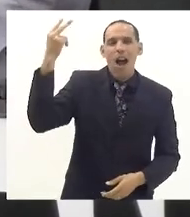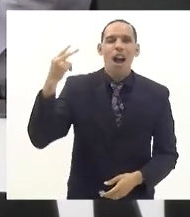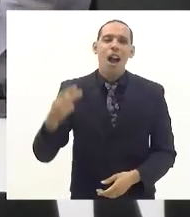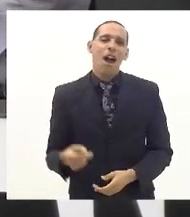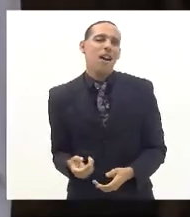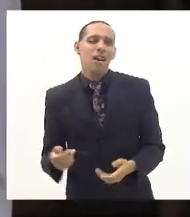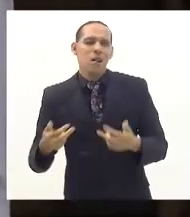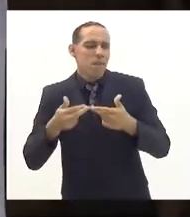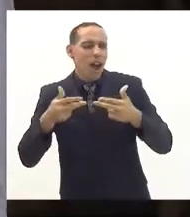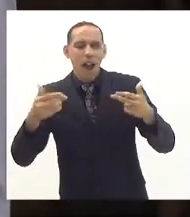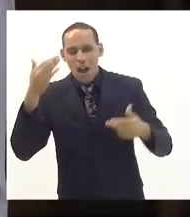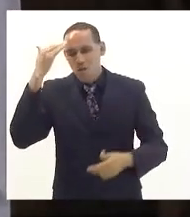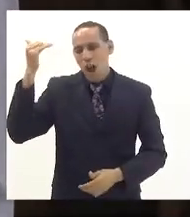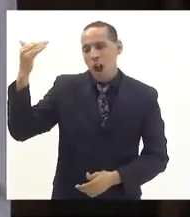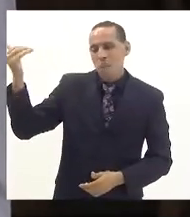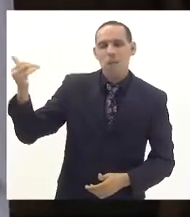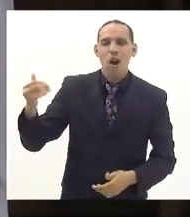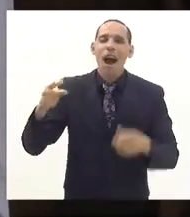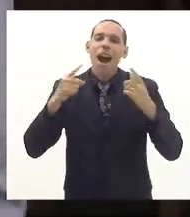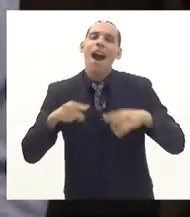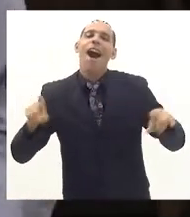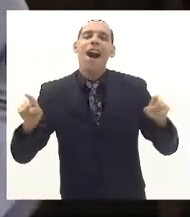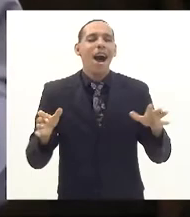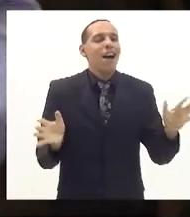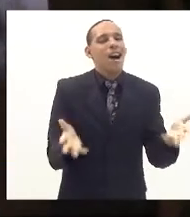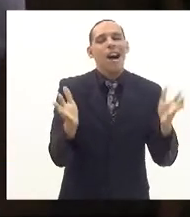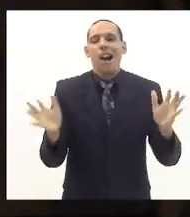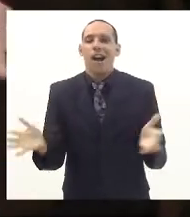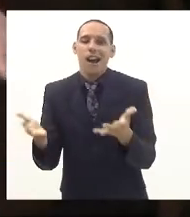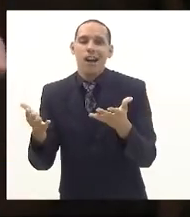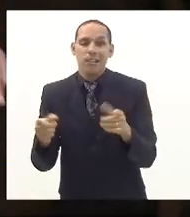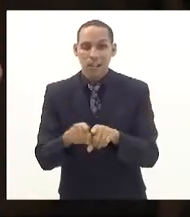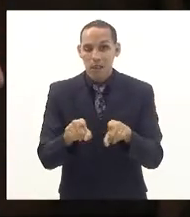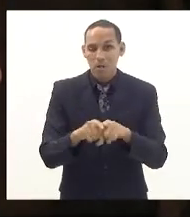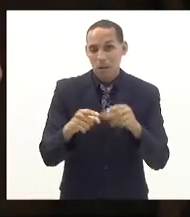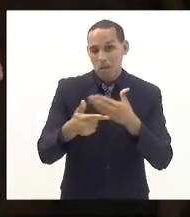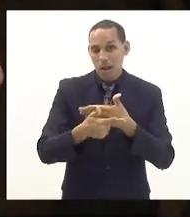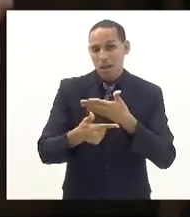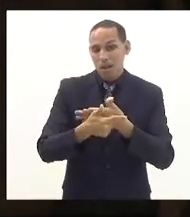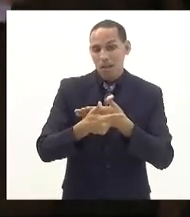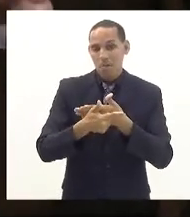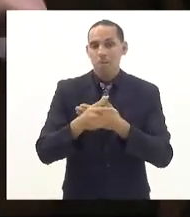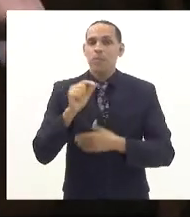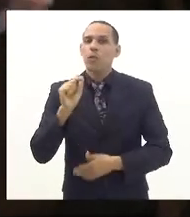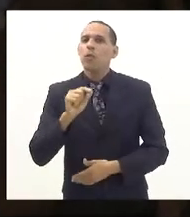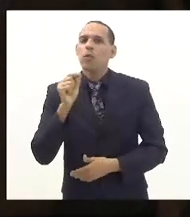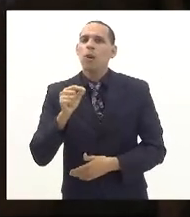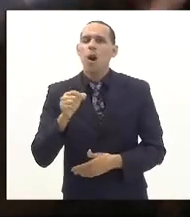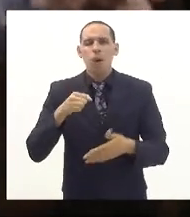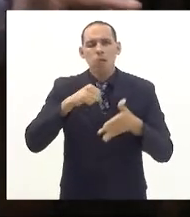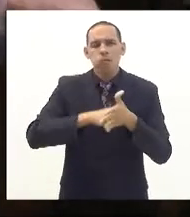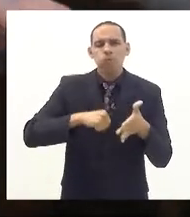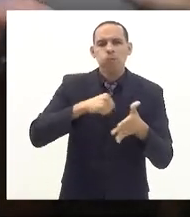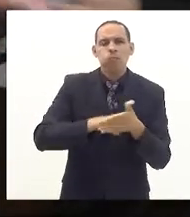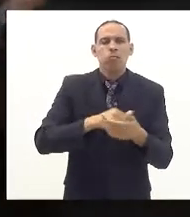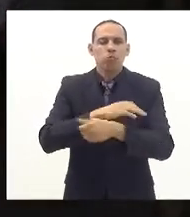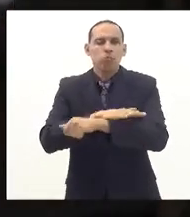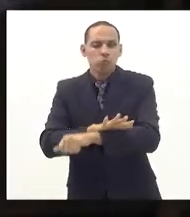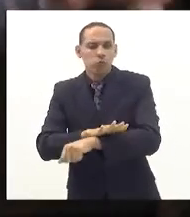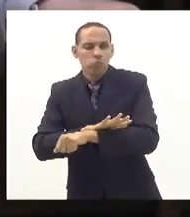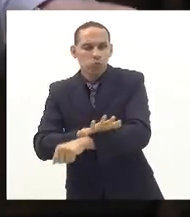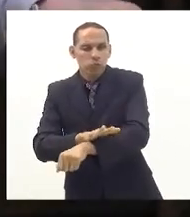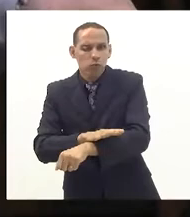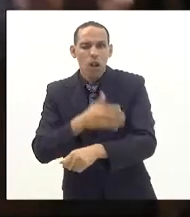de ordem, as cantorias que estimulam os times, têm sim um papel de combater o racismo,